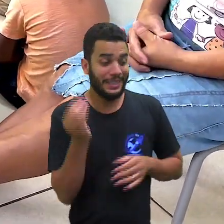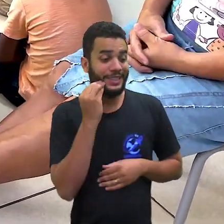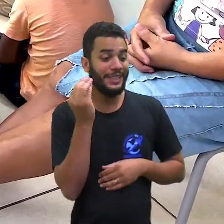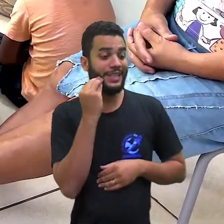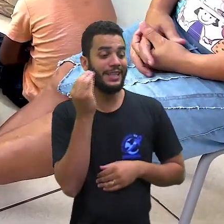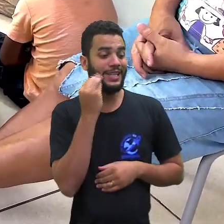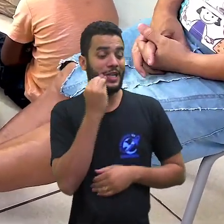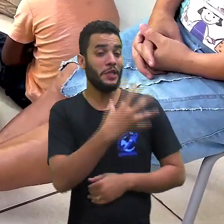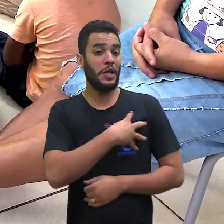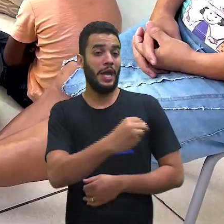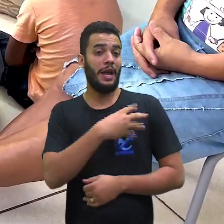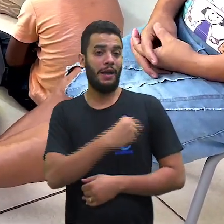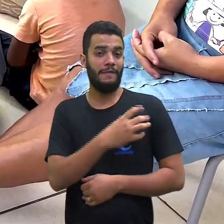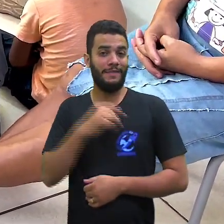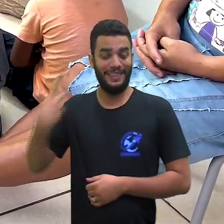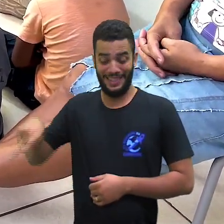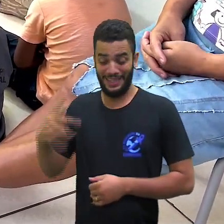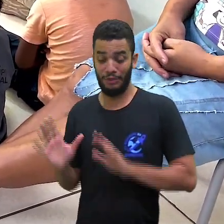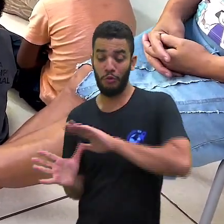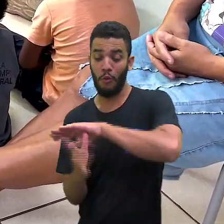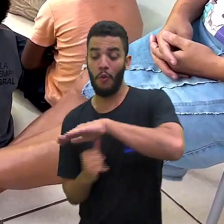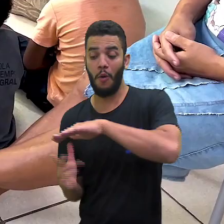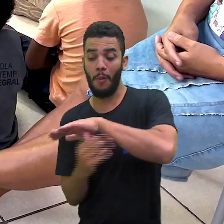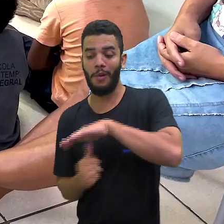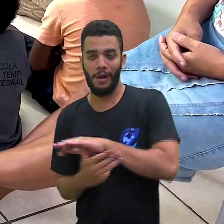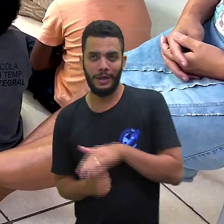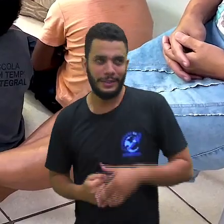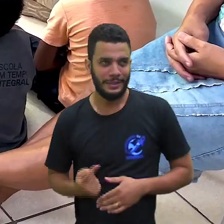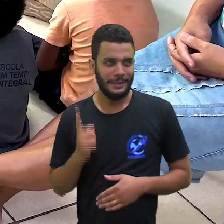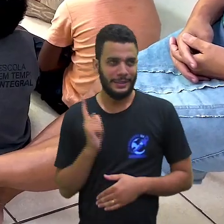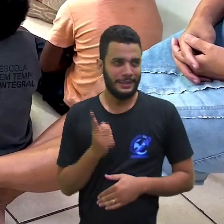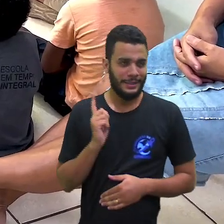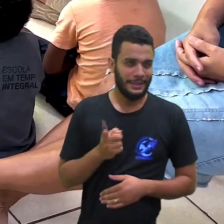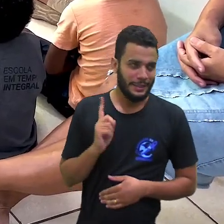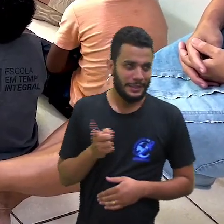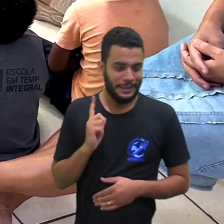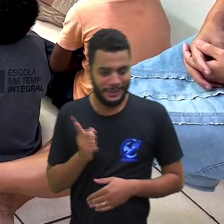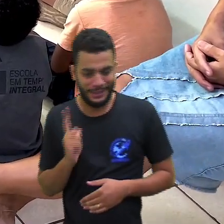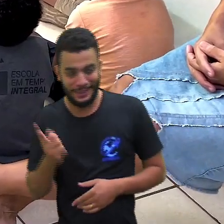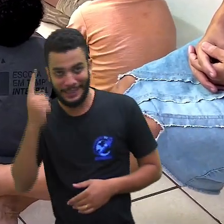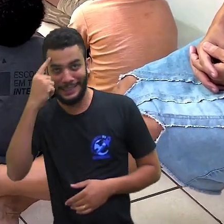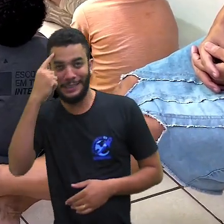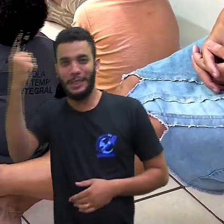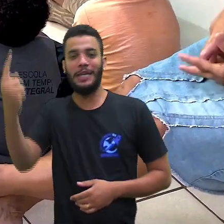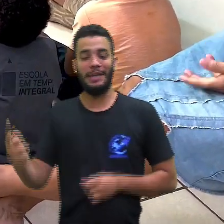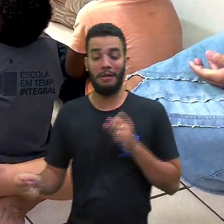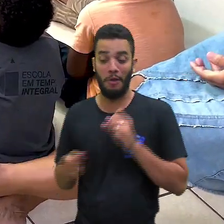Eu vou pegar aquela menina e vou levar!